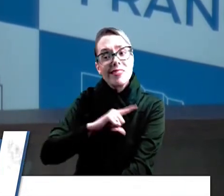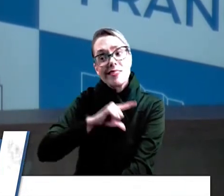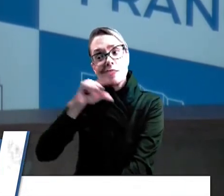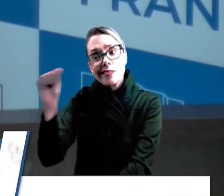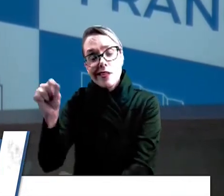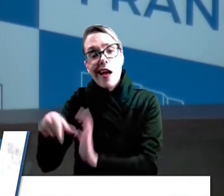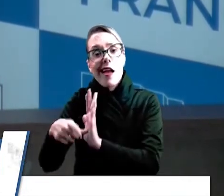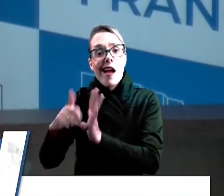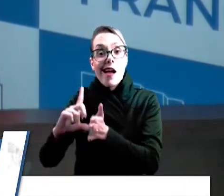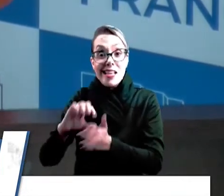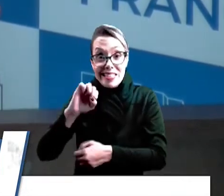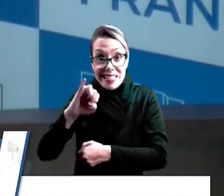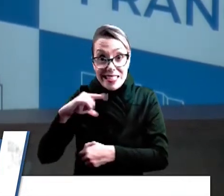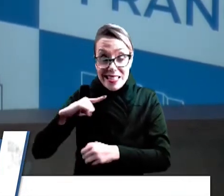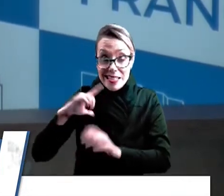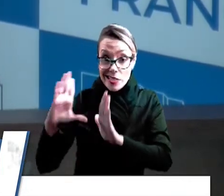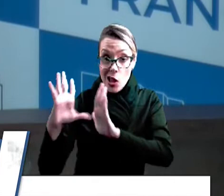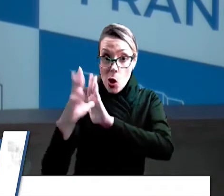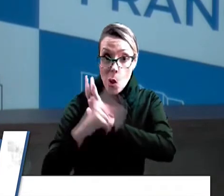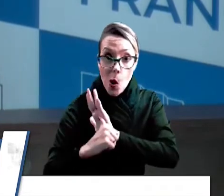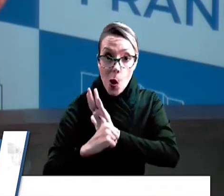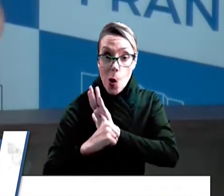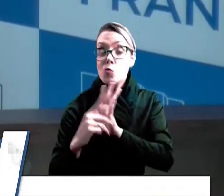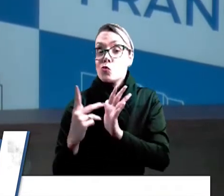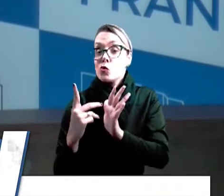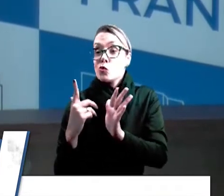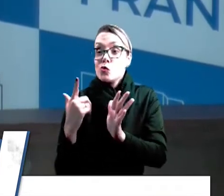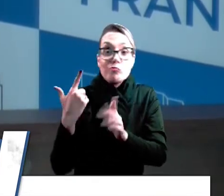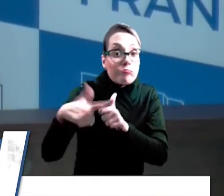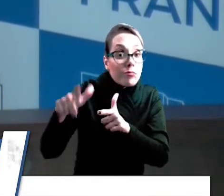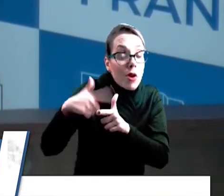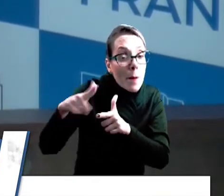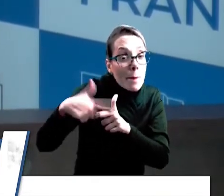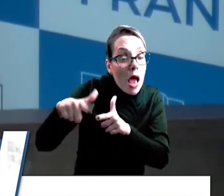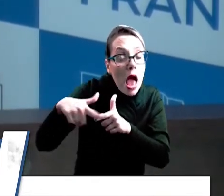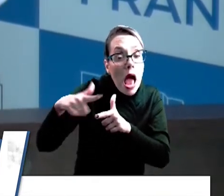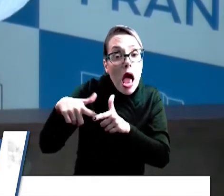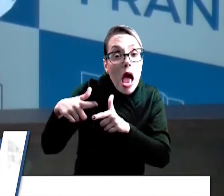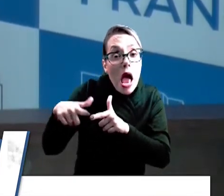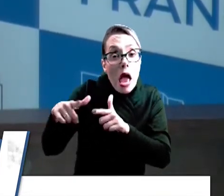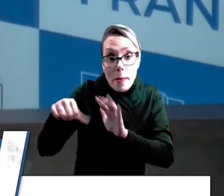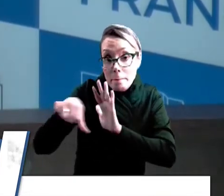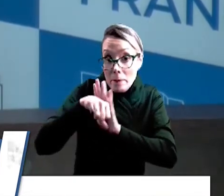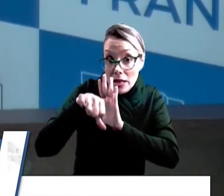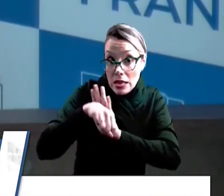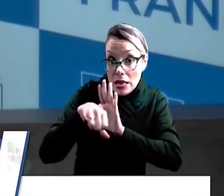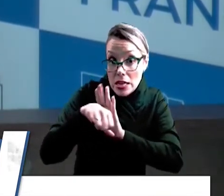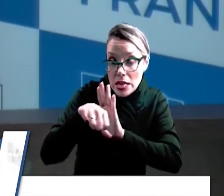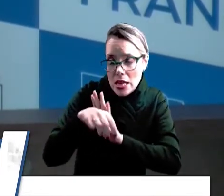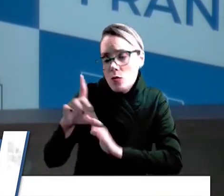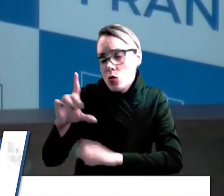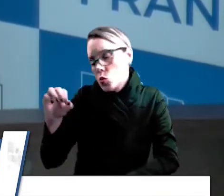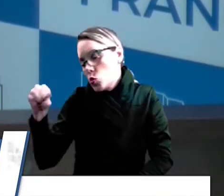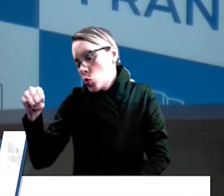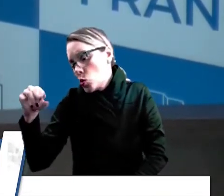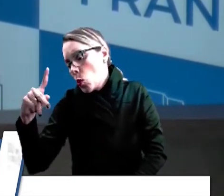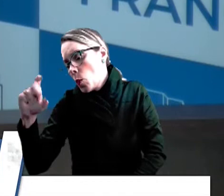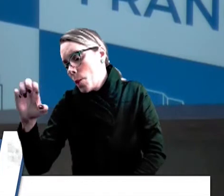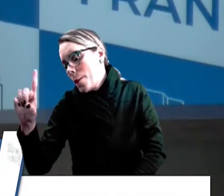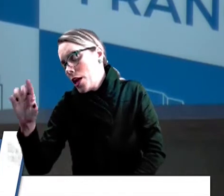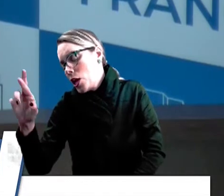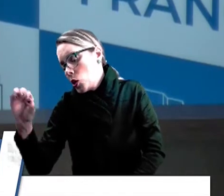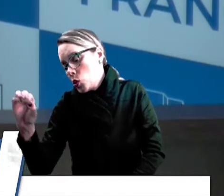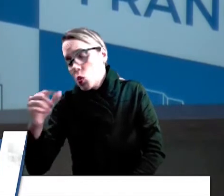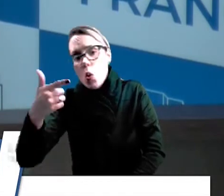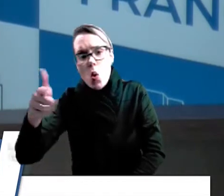no Nova Franca, no Bernardino Pulse, né, e no Parque Dom Pedro, a polícia não passa. Por quê? Tamparam